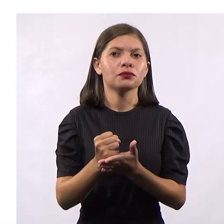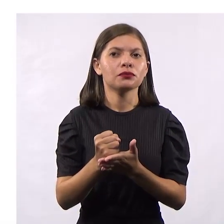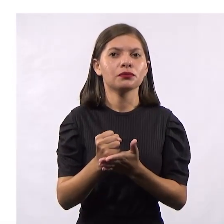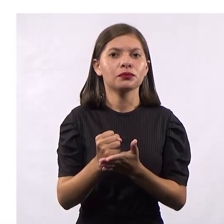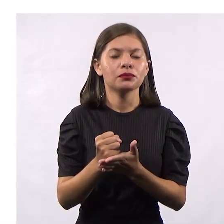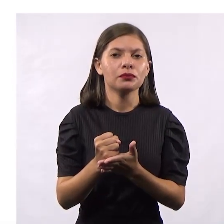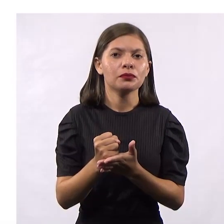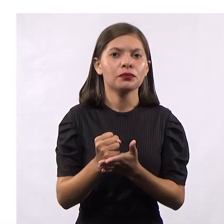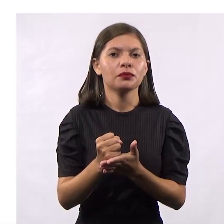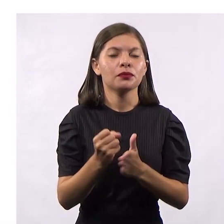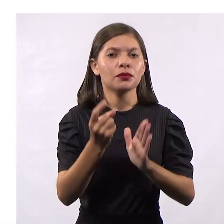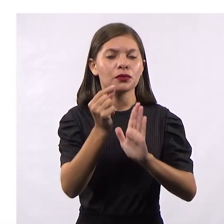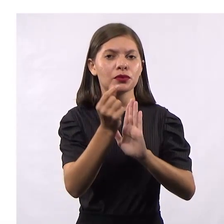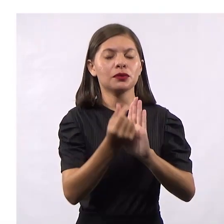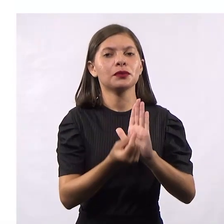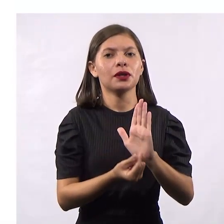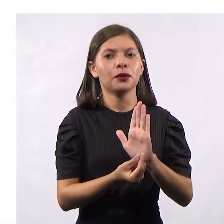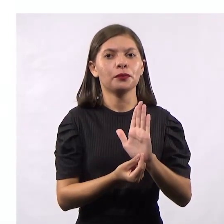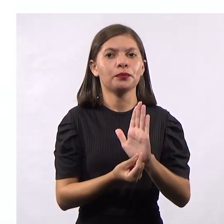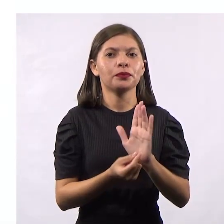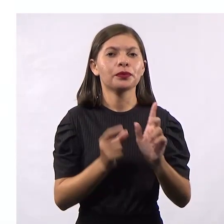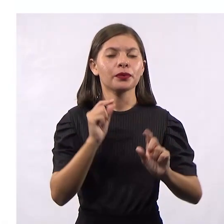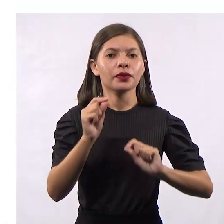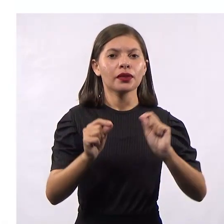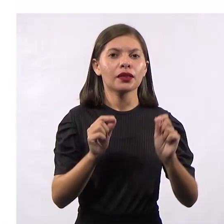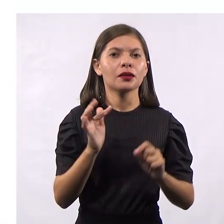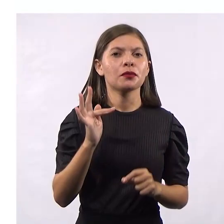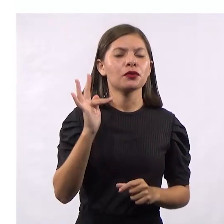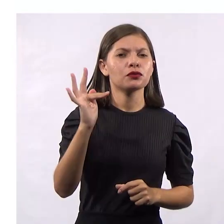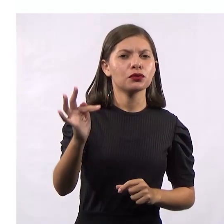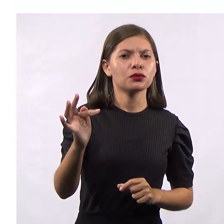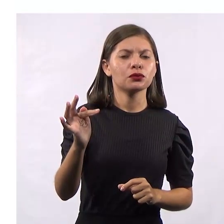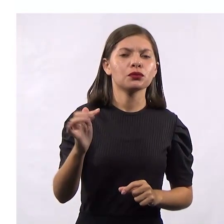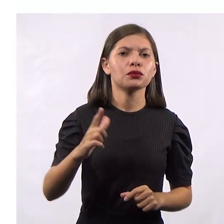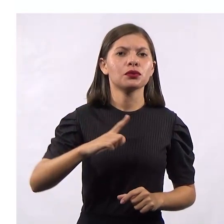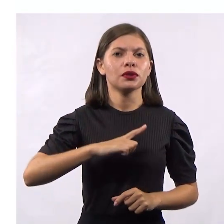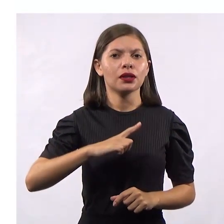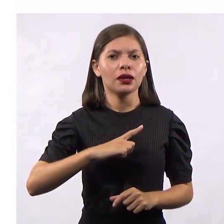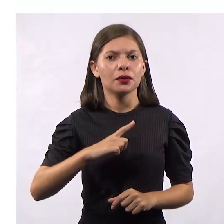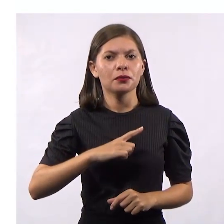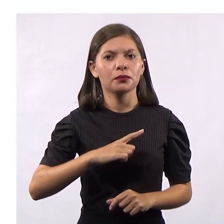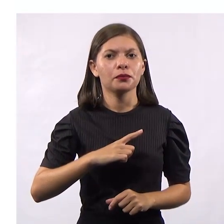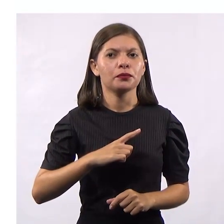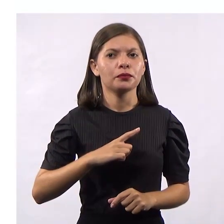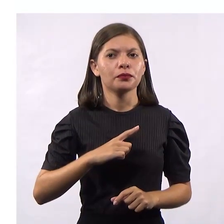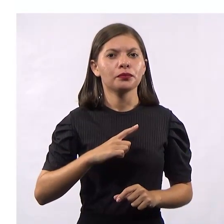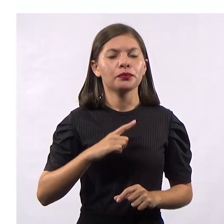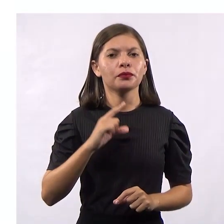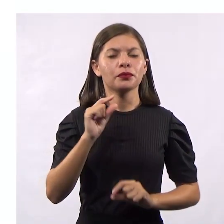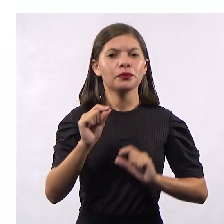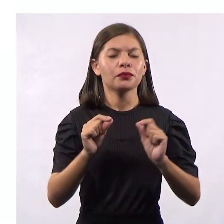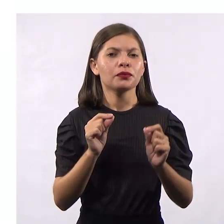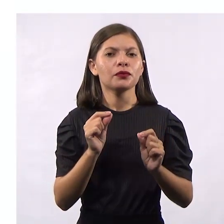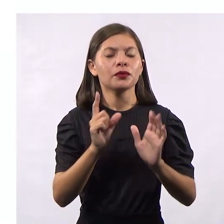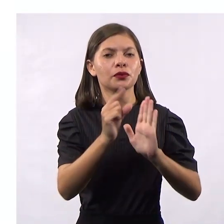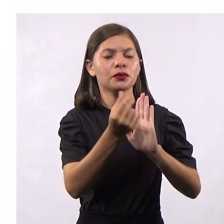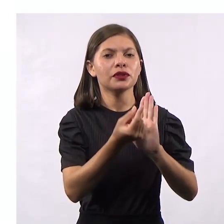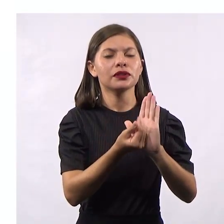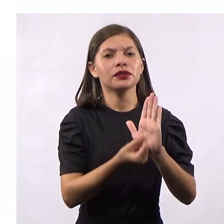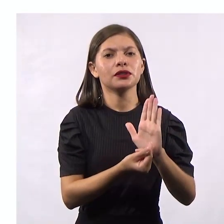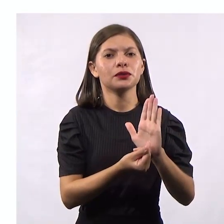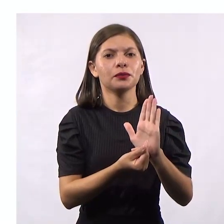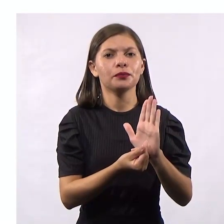de créditos orçamentários, tá? Bem como a previsão no plano plurianual quando ultrapassar um